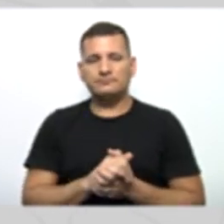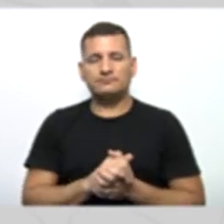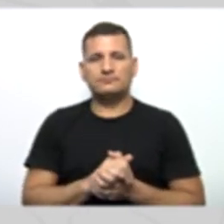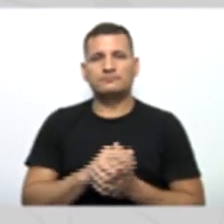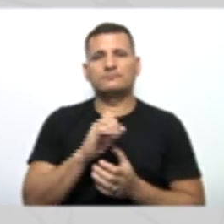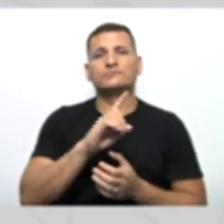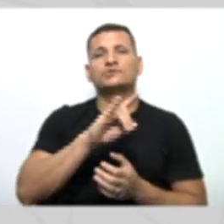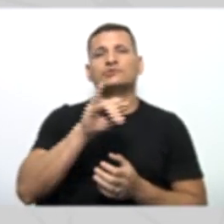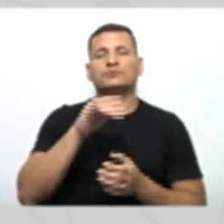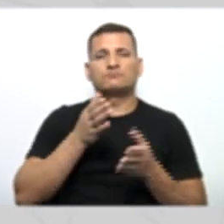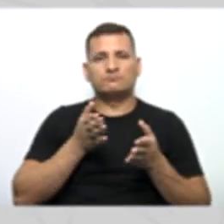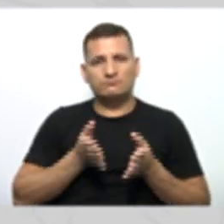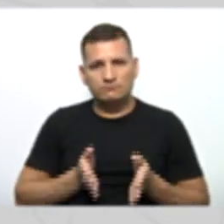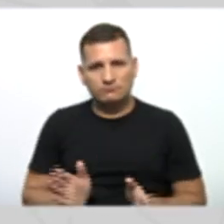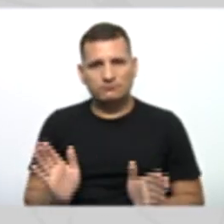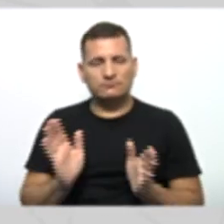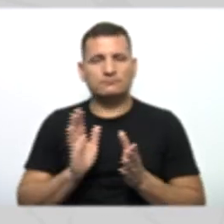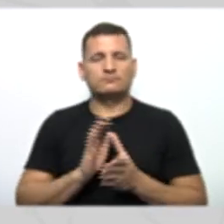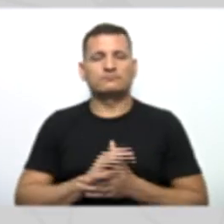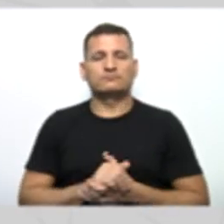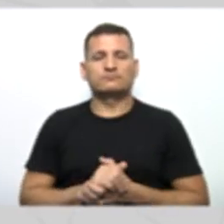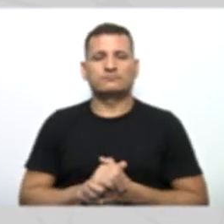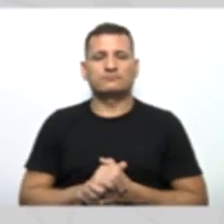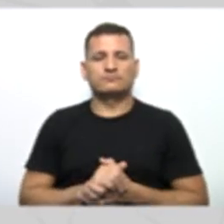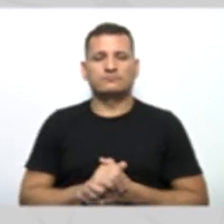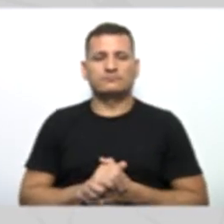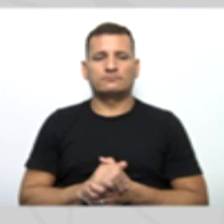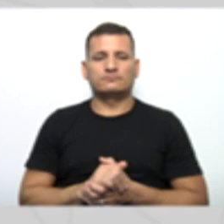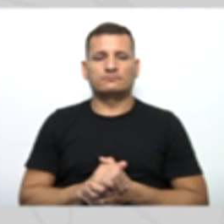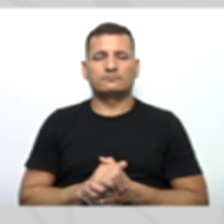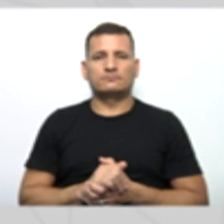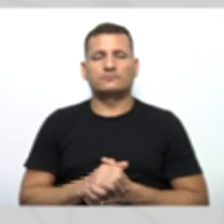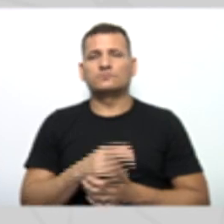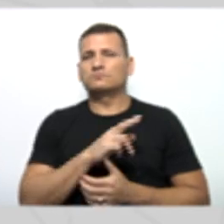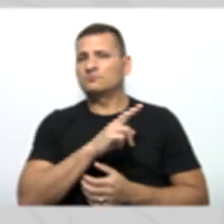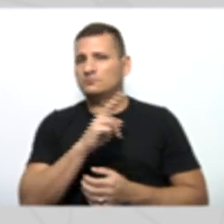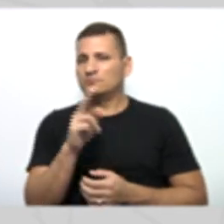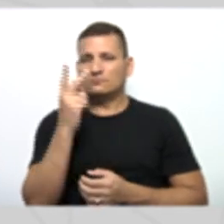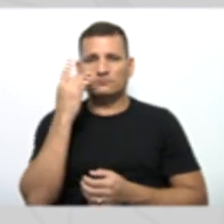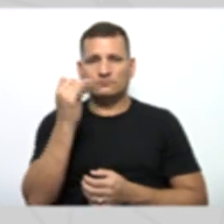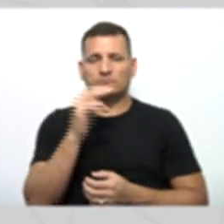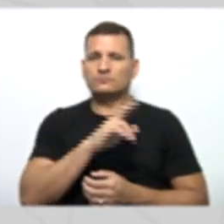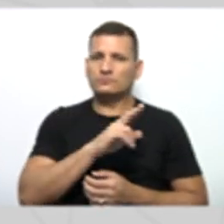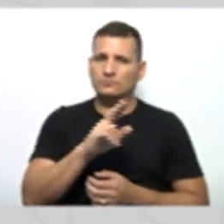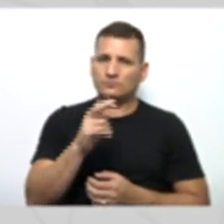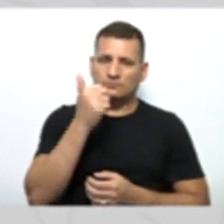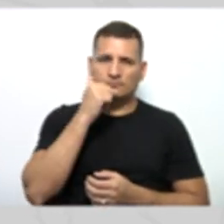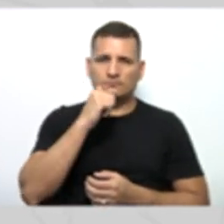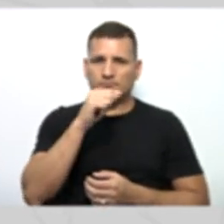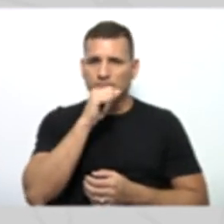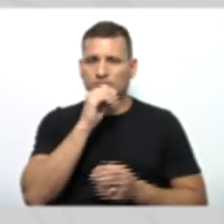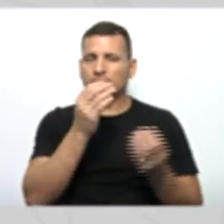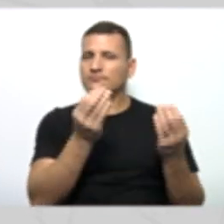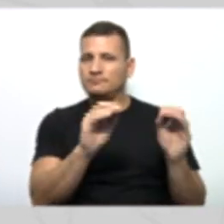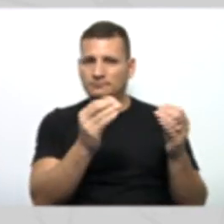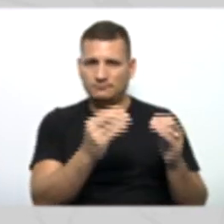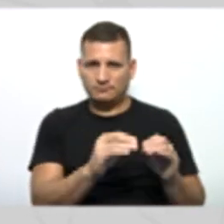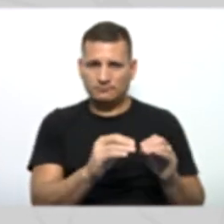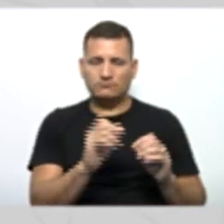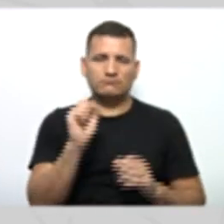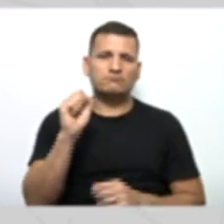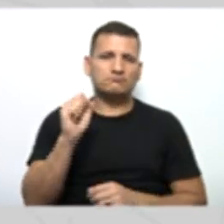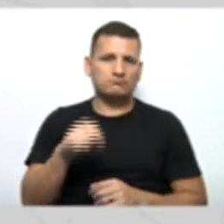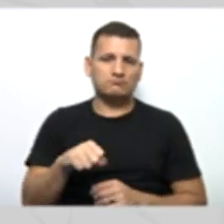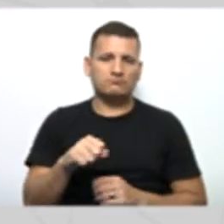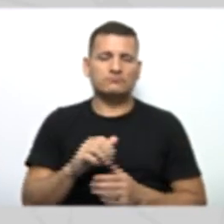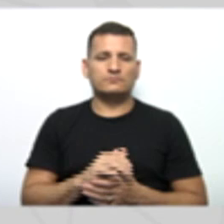data de nascimento. Eu poderia ter aí nome do pai, nome da mãe. Sim, com